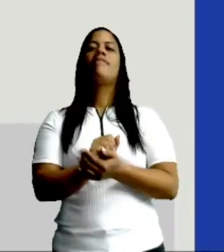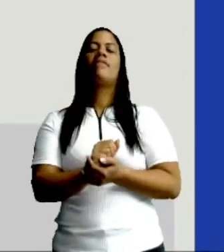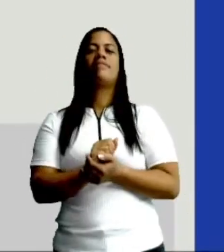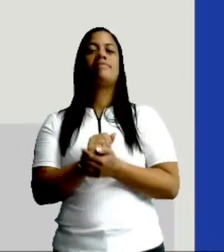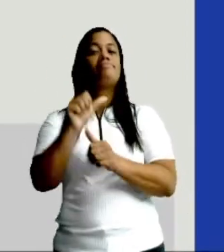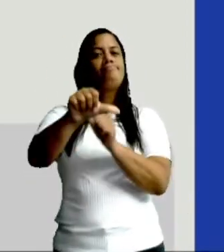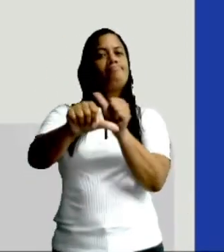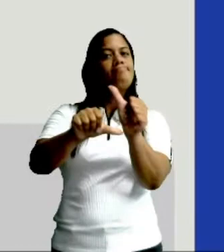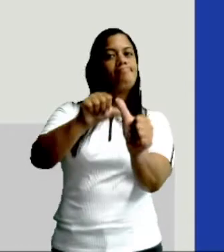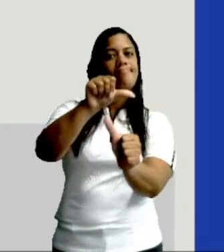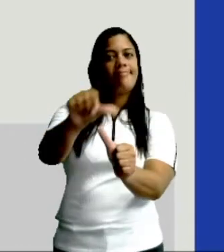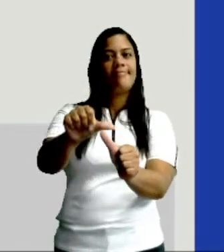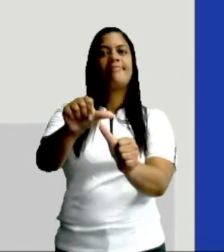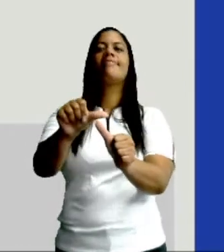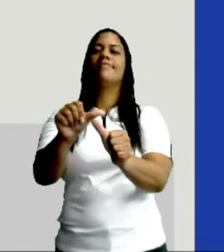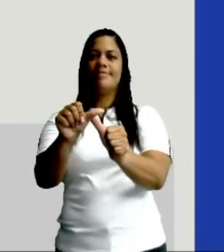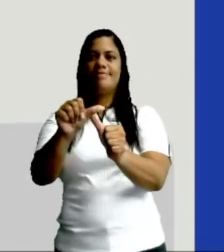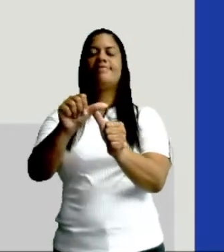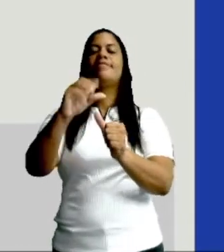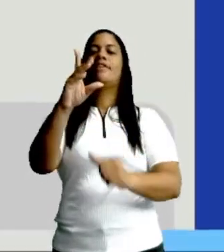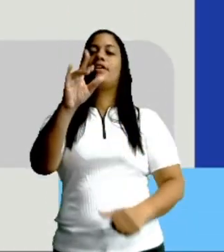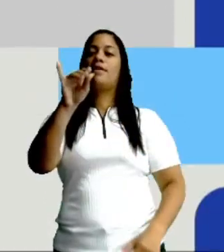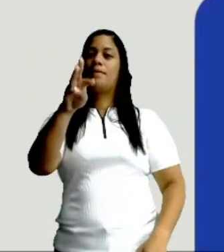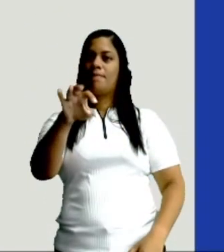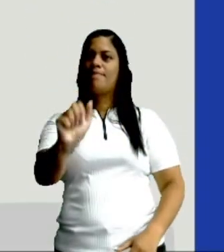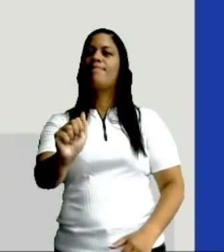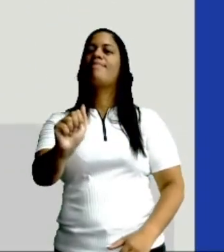que modificam os fatores do clima.